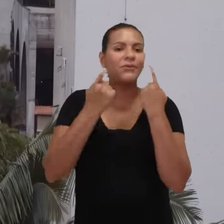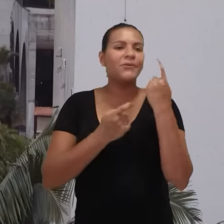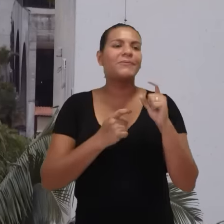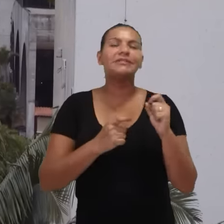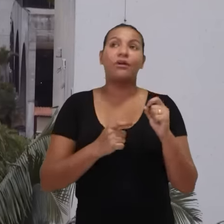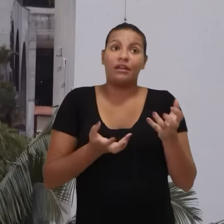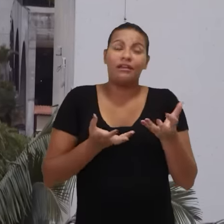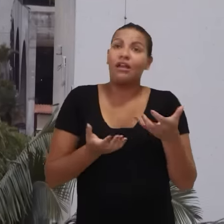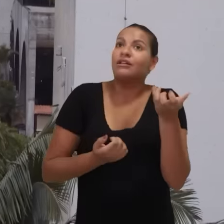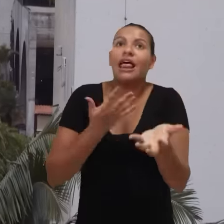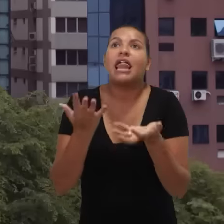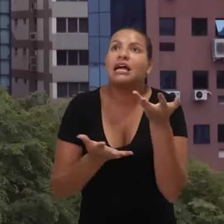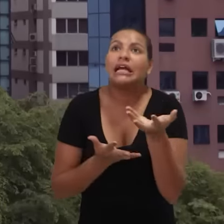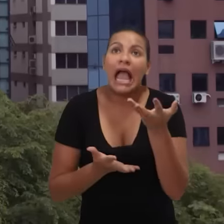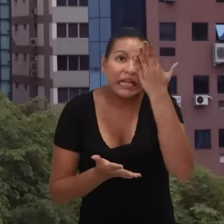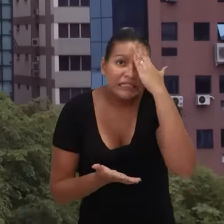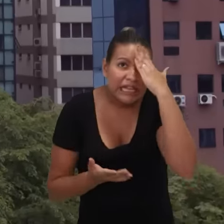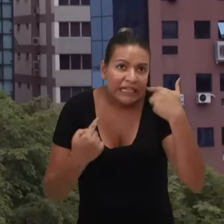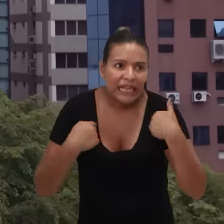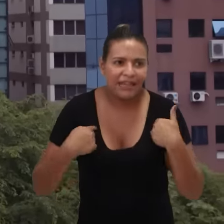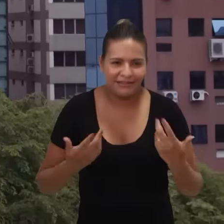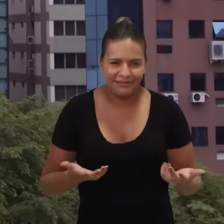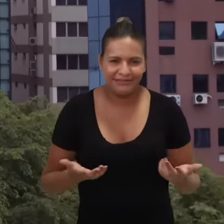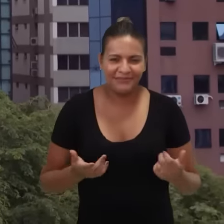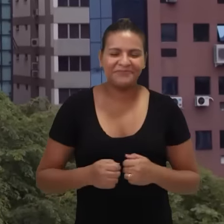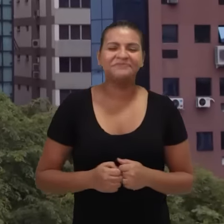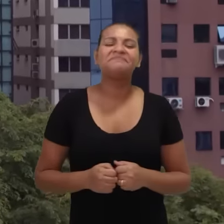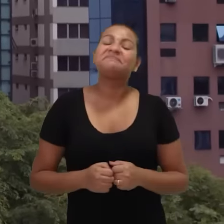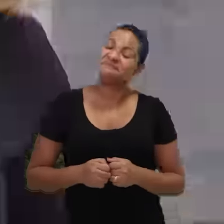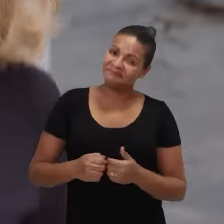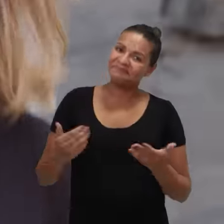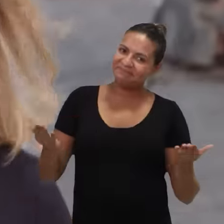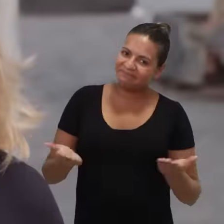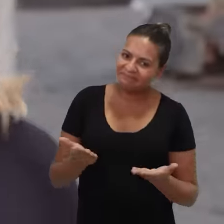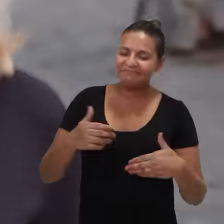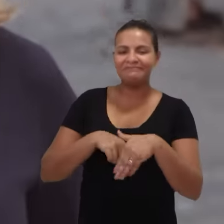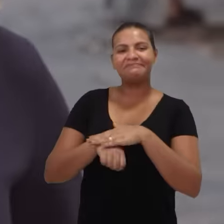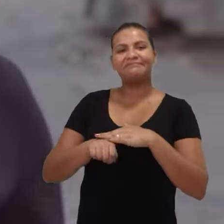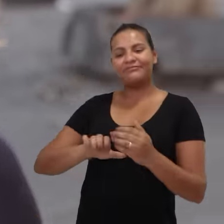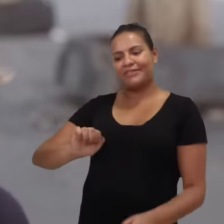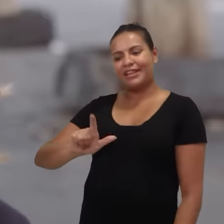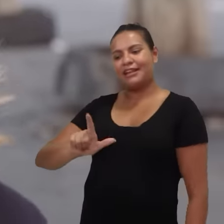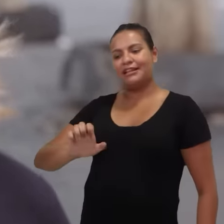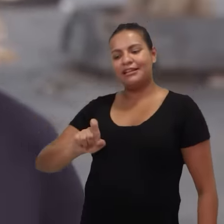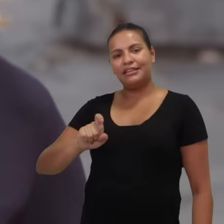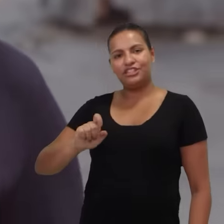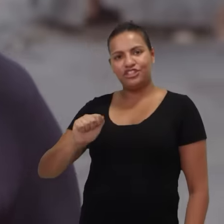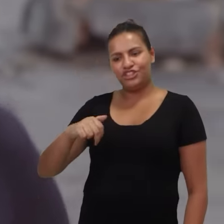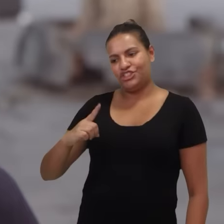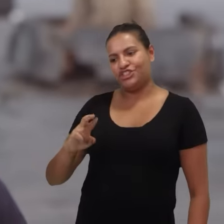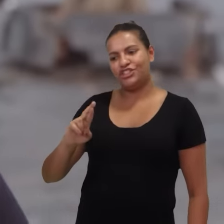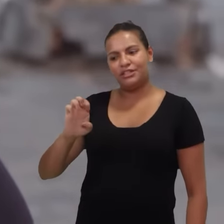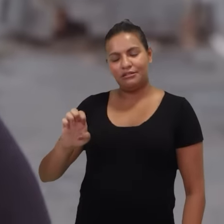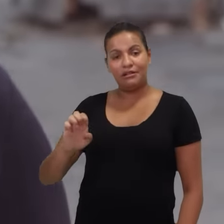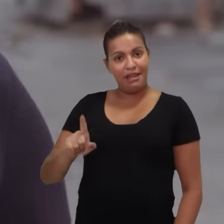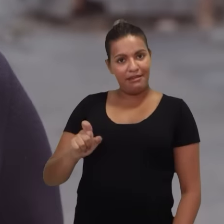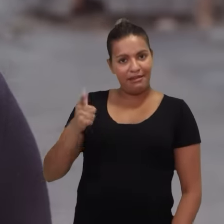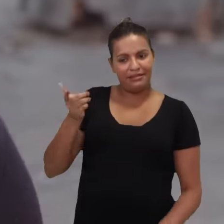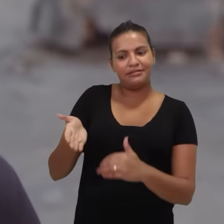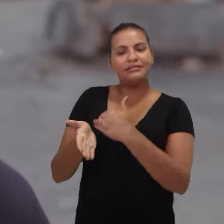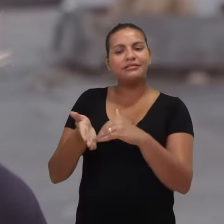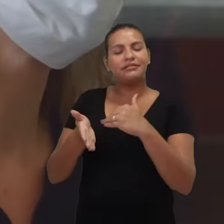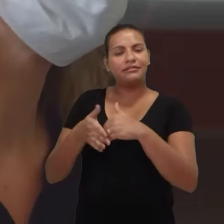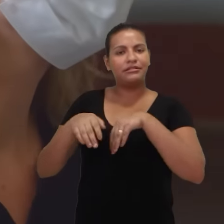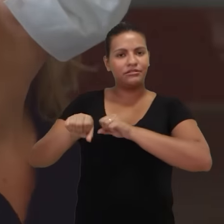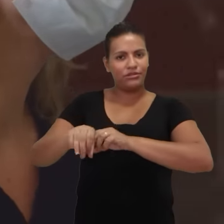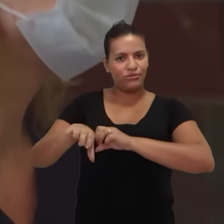Para explicar como São Paulo encontrou soluções para atender mães como Edilene, vamos conversar com Alexandre Schneider, que foi secretário da Educação da